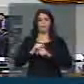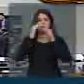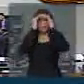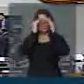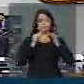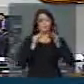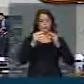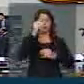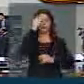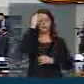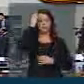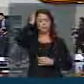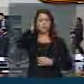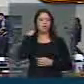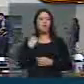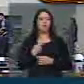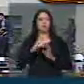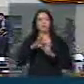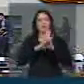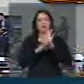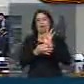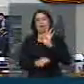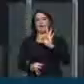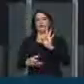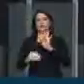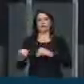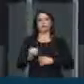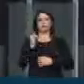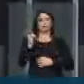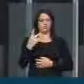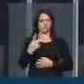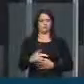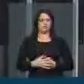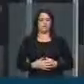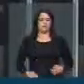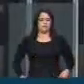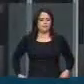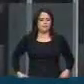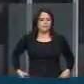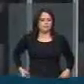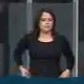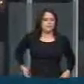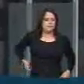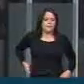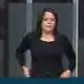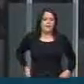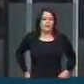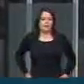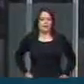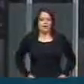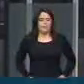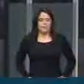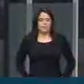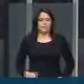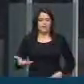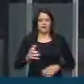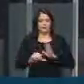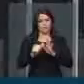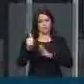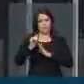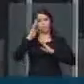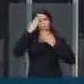respeito à extensão dessa pauta e à importância dela, quero em primeiro lugar agradecer ao presidente da